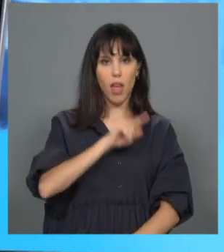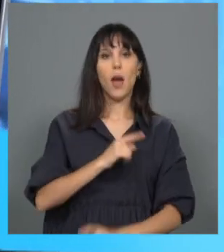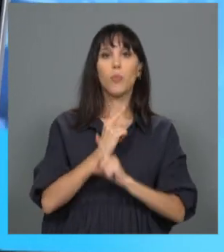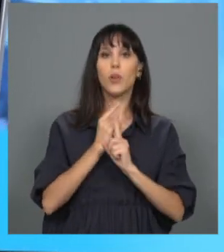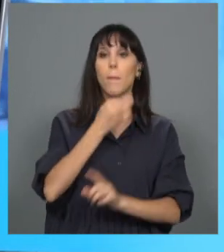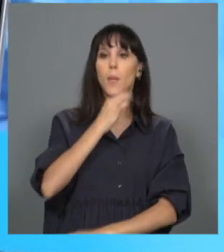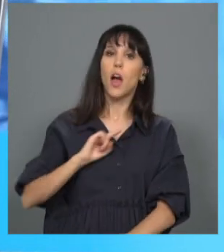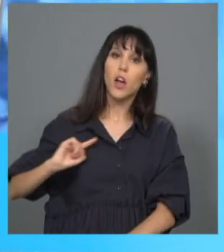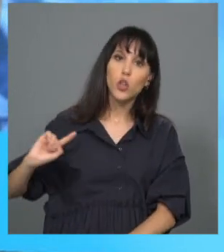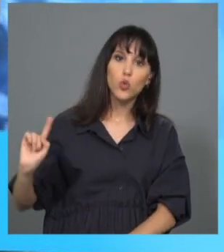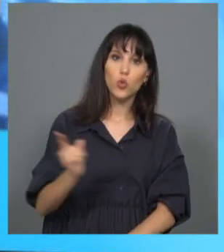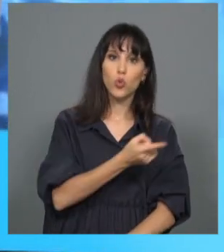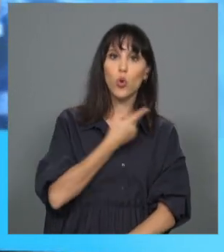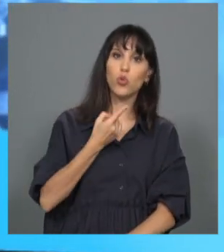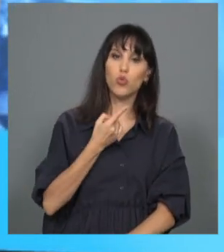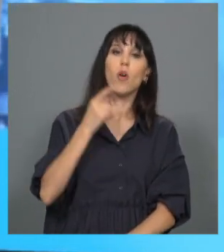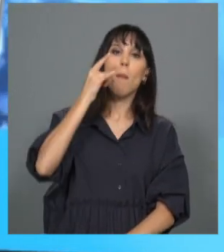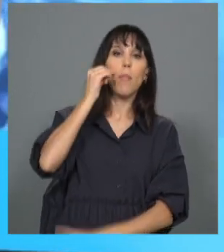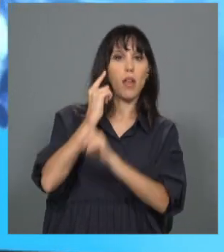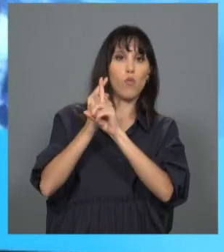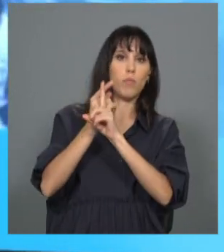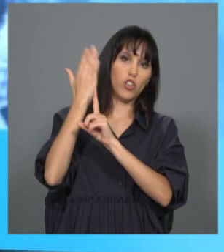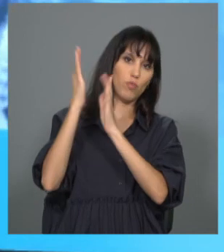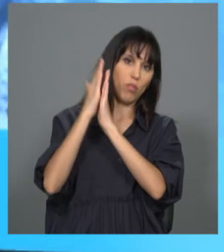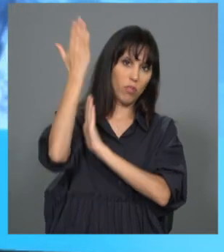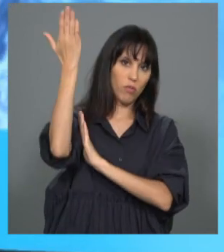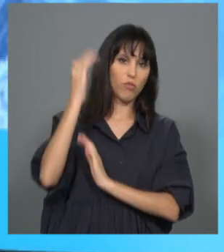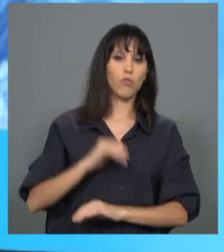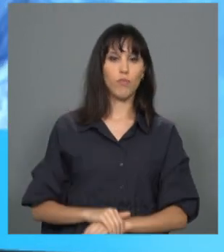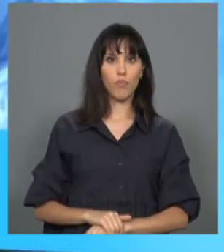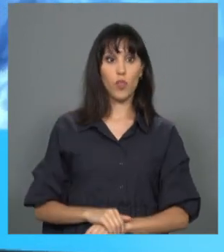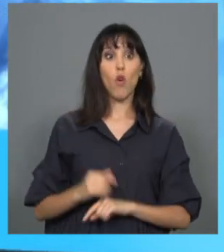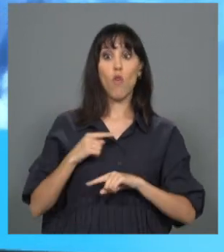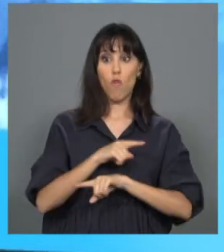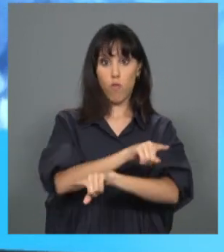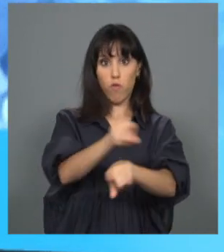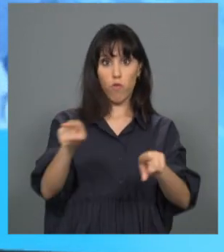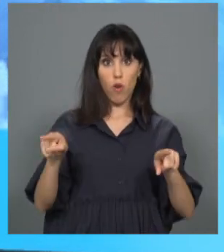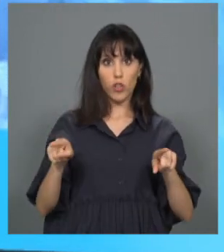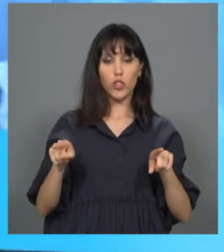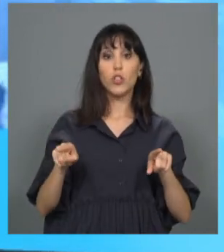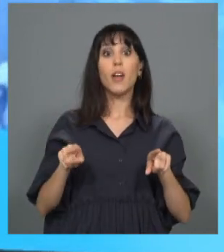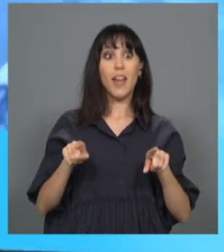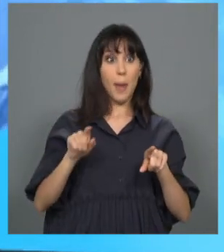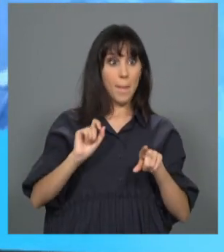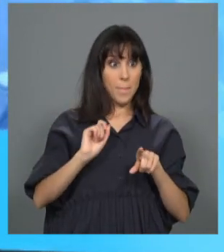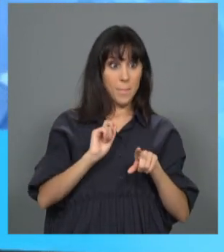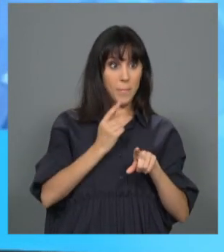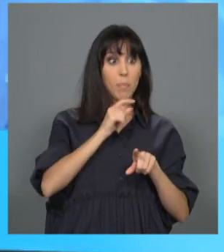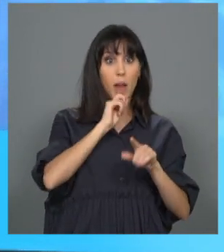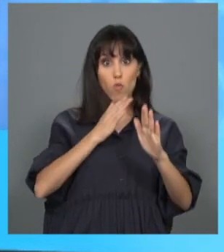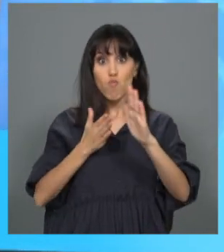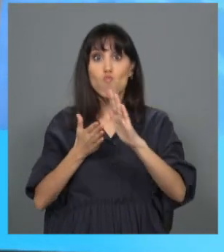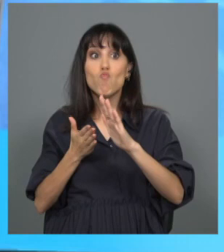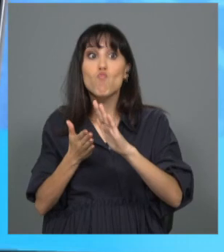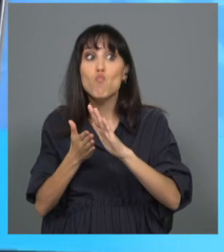Deus e do mesmo Pai. Então, vós sois os primeiros que podereis ser os